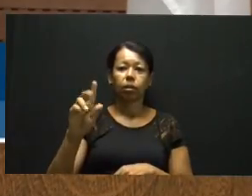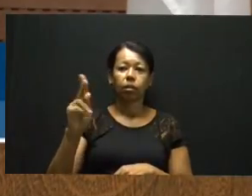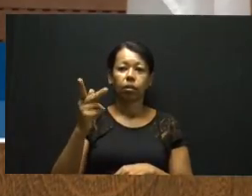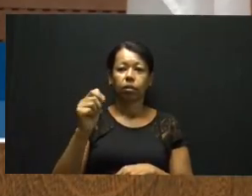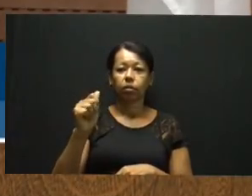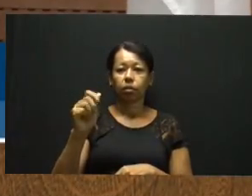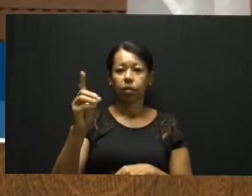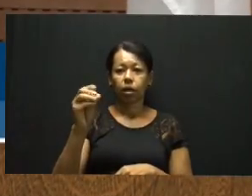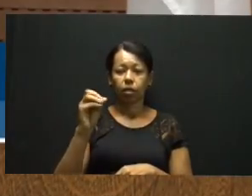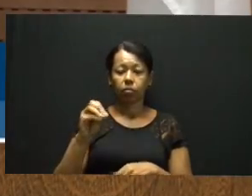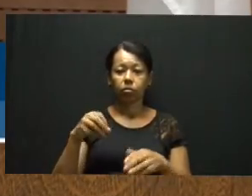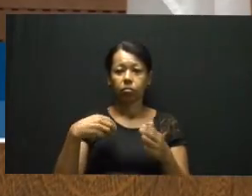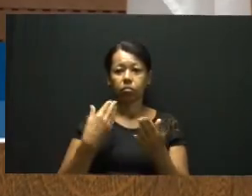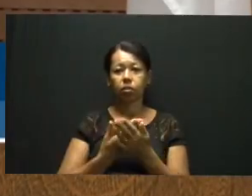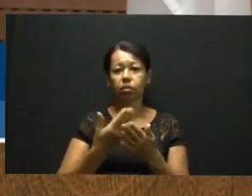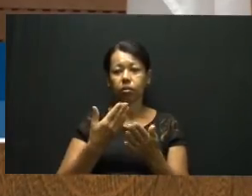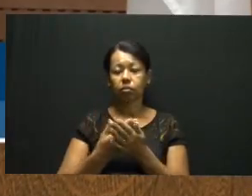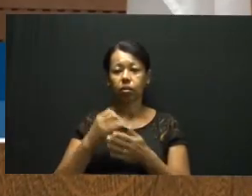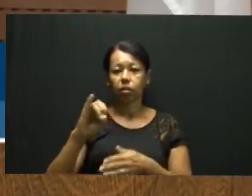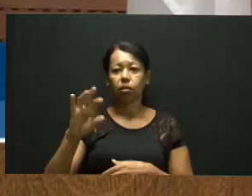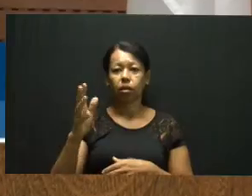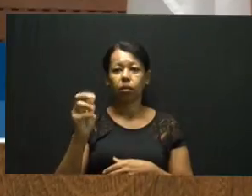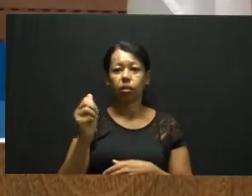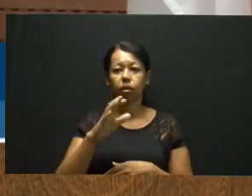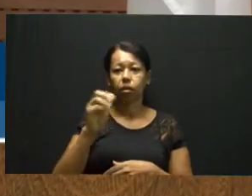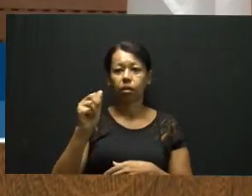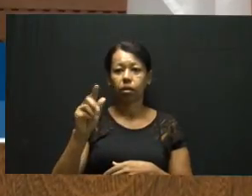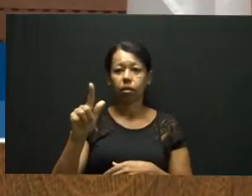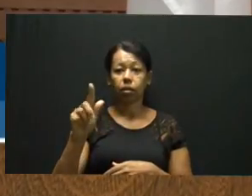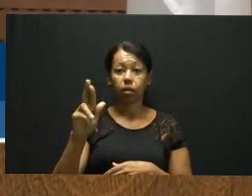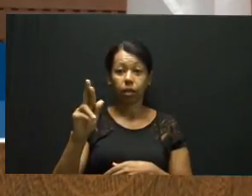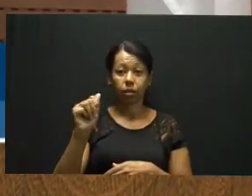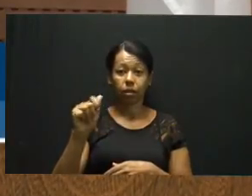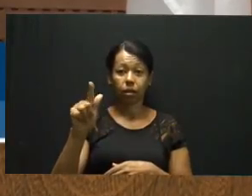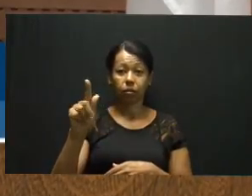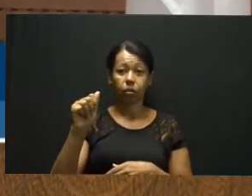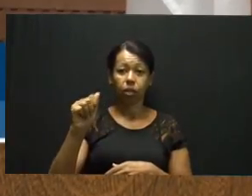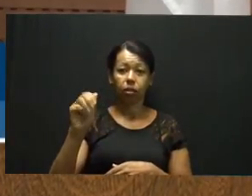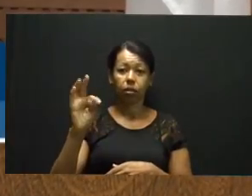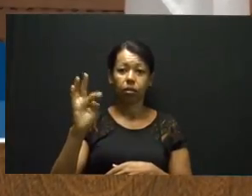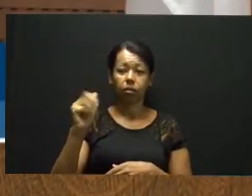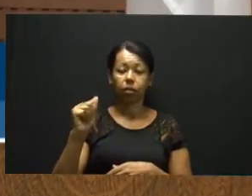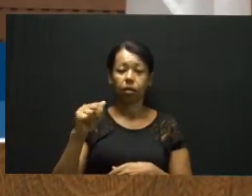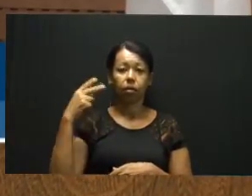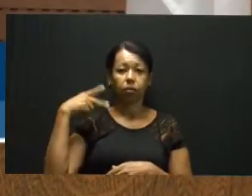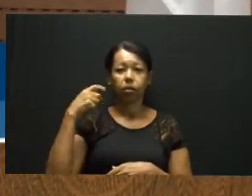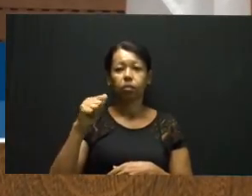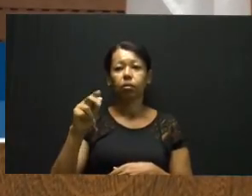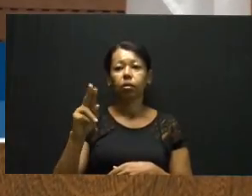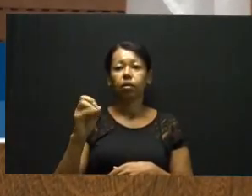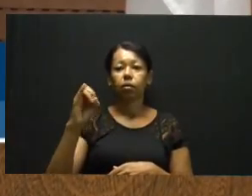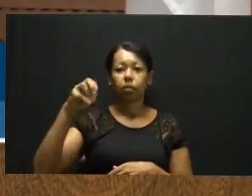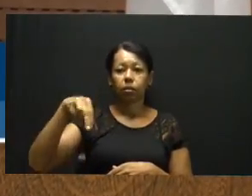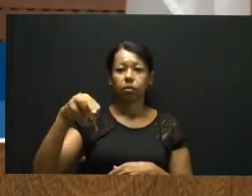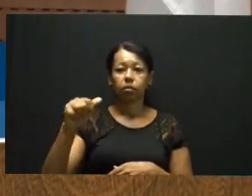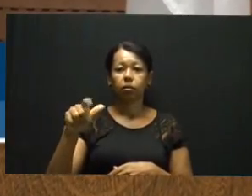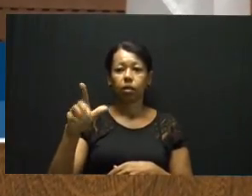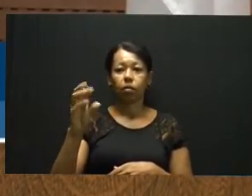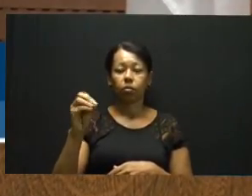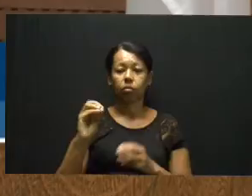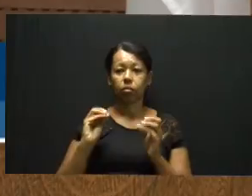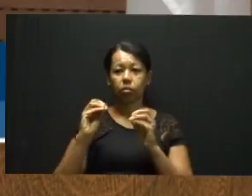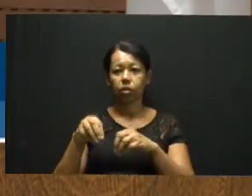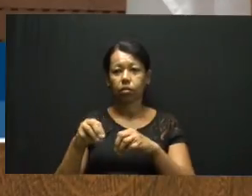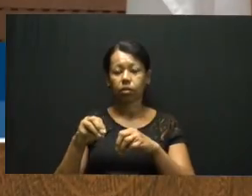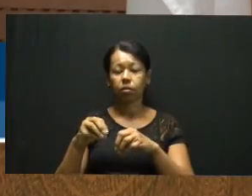Marta Magali, Silva, Madeira, Ilha Caraguatá. Caminhe-se. Vereador Aguinaldo Alves de Araújo.